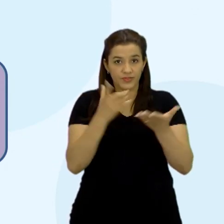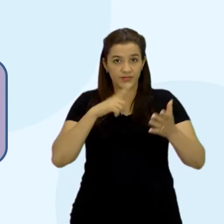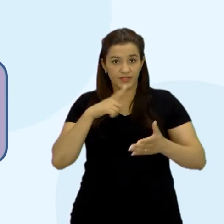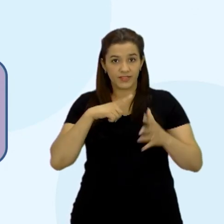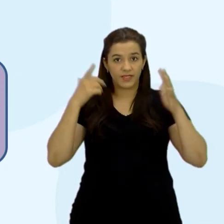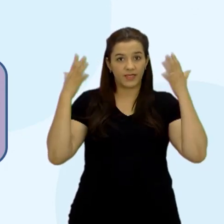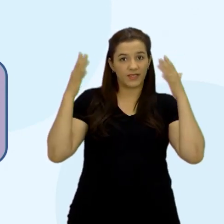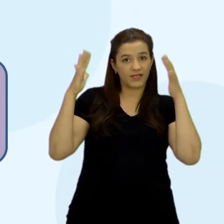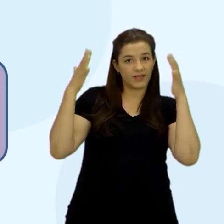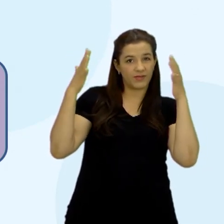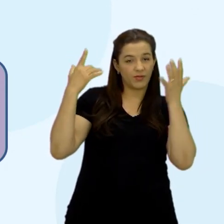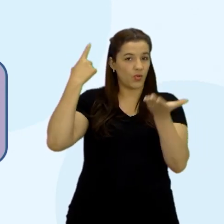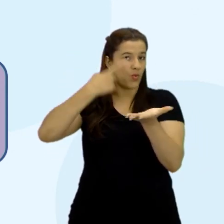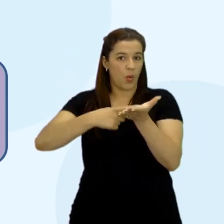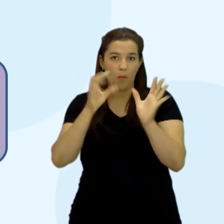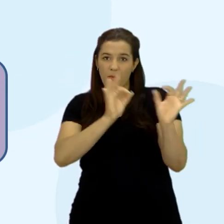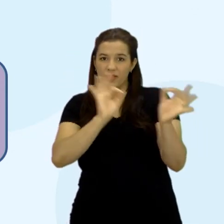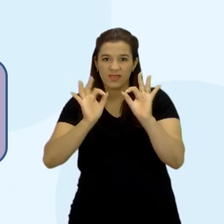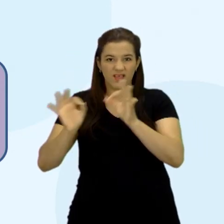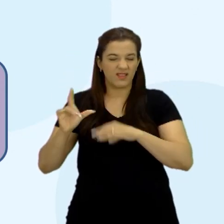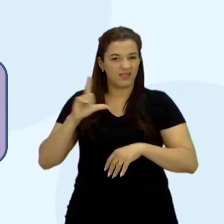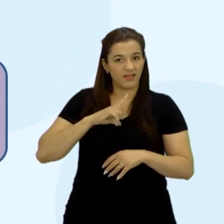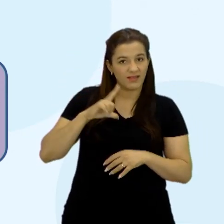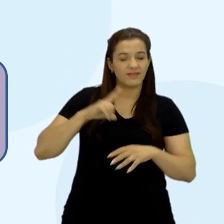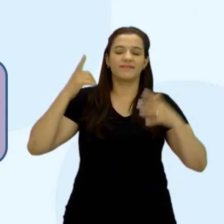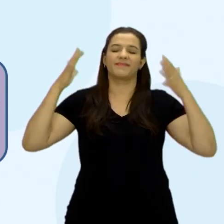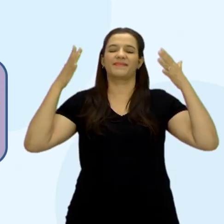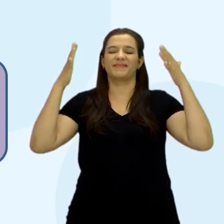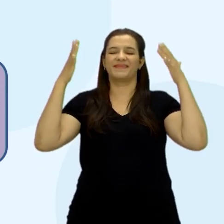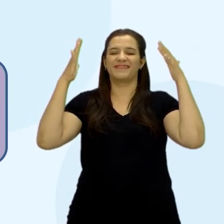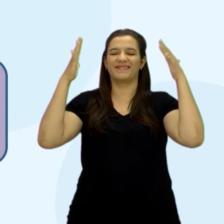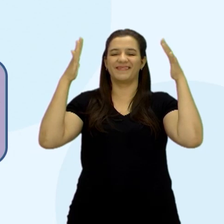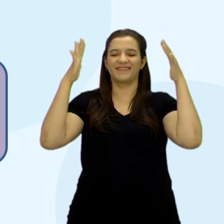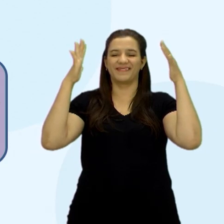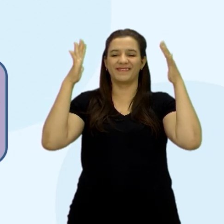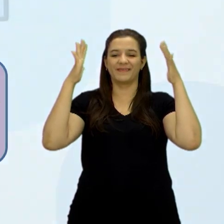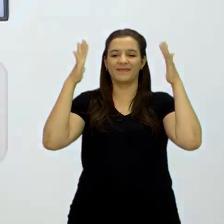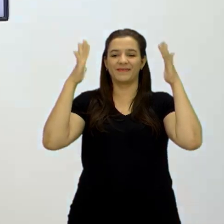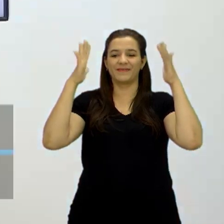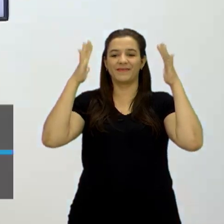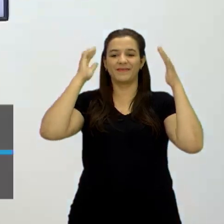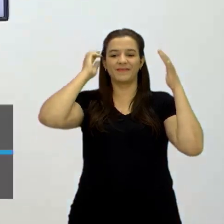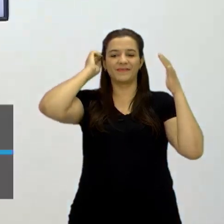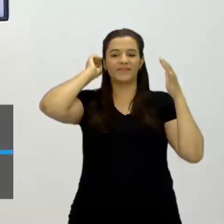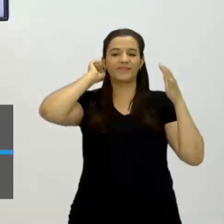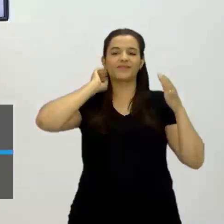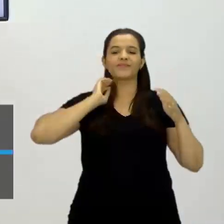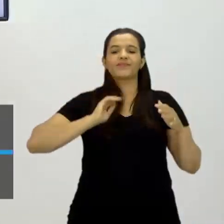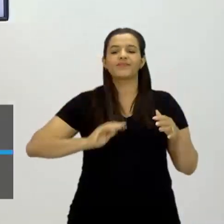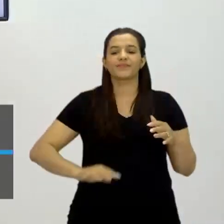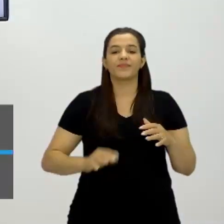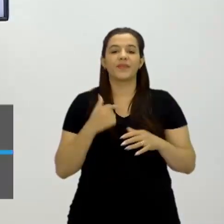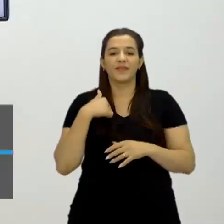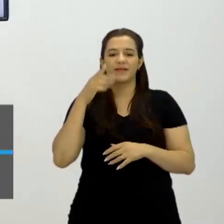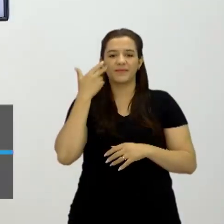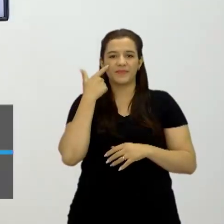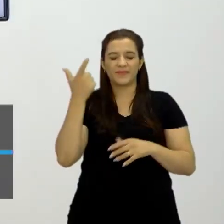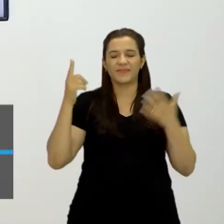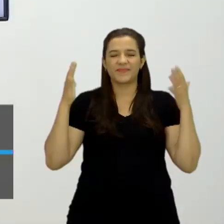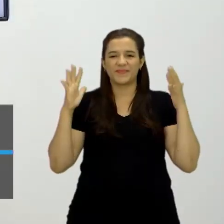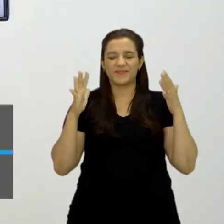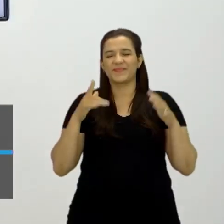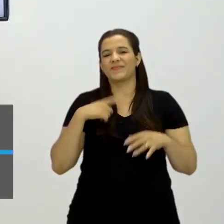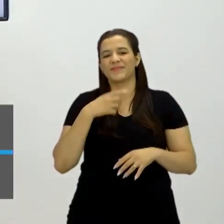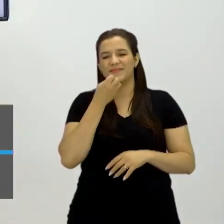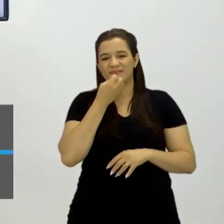aplausos. Eu não combinei isso. Com... Ah, puxa, olha aí. Aê. E a coisa mais linda, né? Quando o pessoal faz em libras aí, aplauso, eu acho